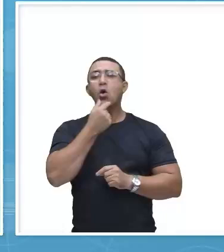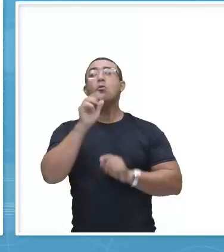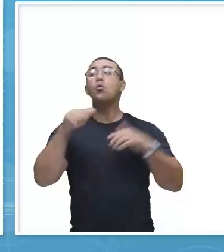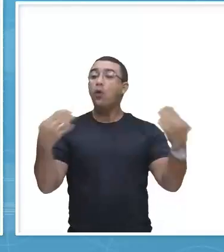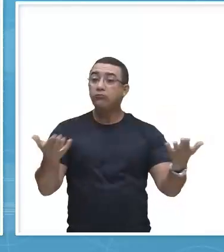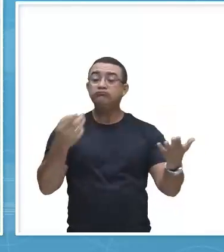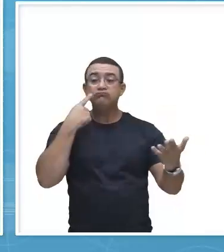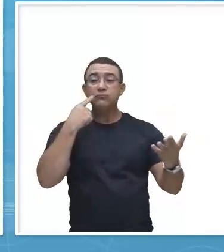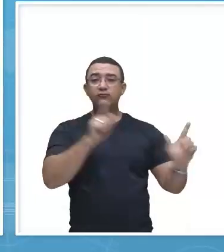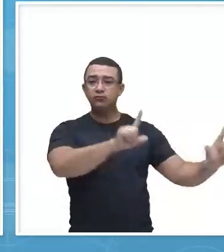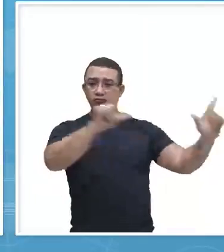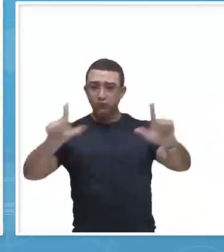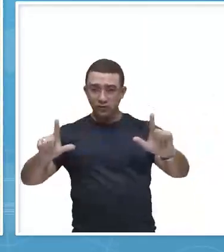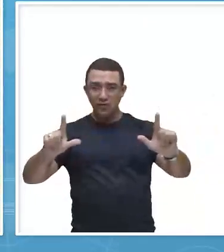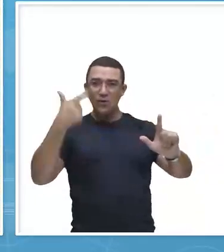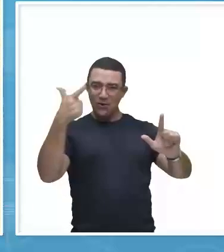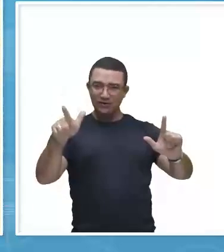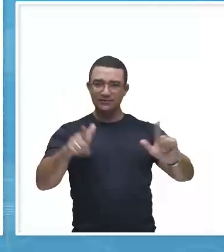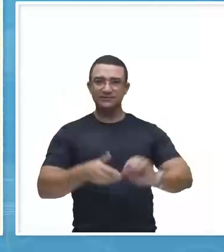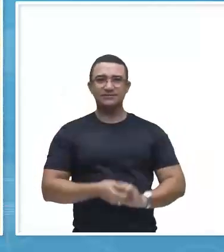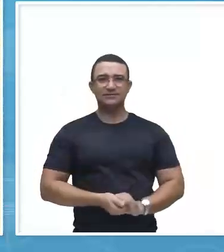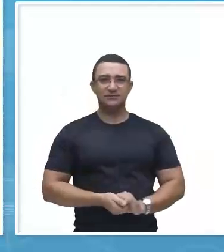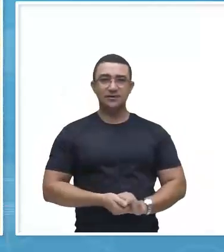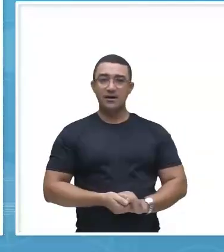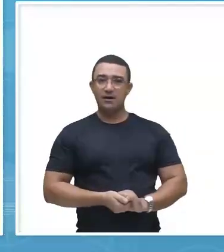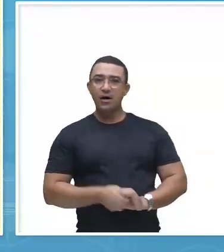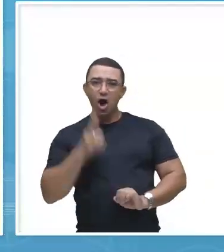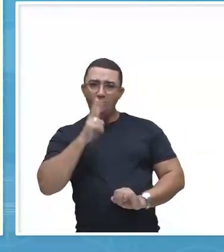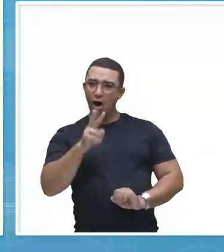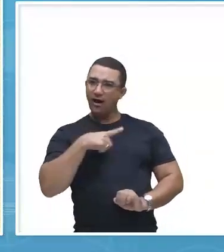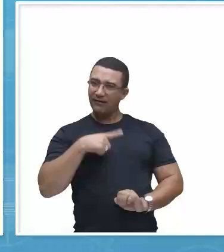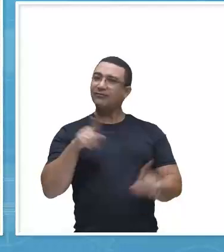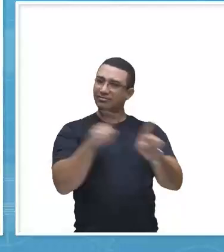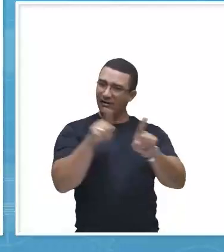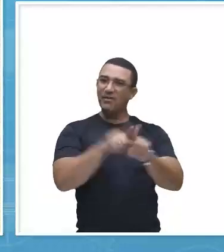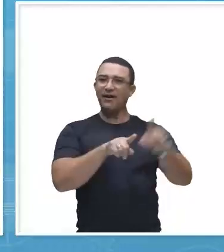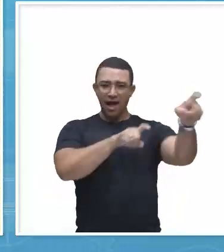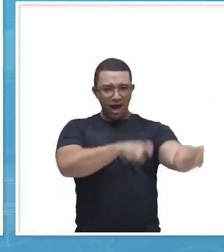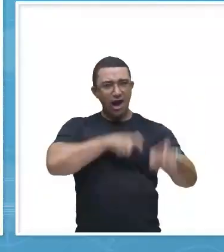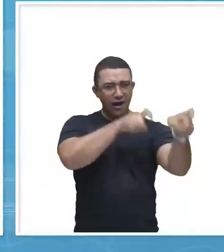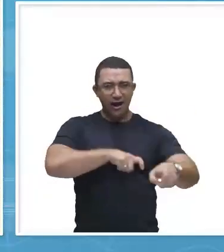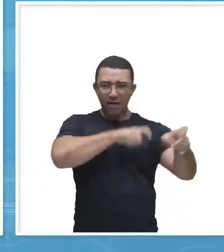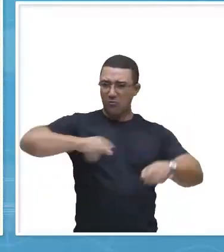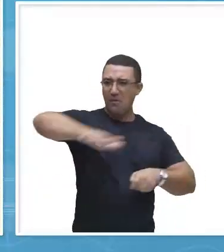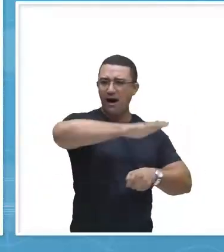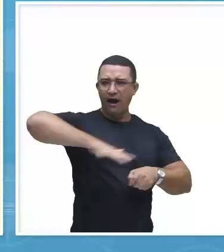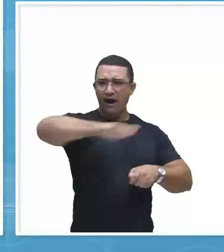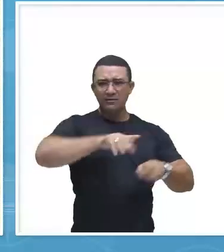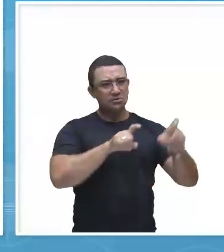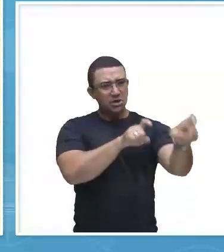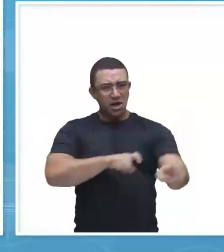outra imagem, uma outra paisagem que eu quero mostrar para vocês agora. Ó, agora eu estou na beira do... Estou também no campo, estou numa região